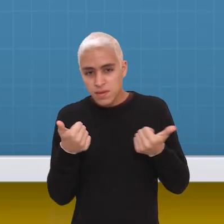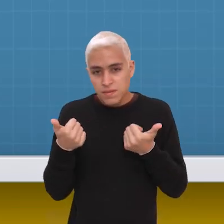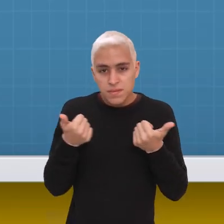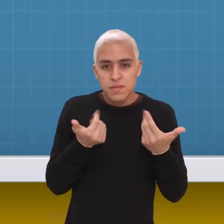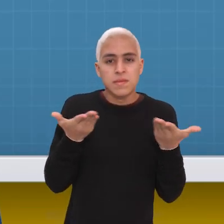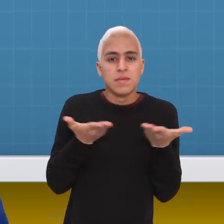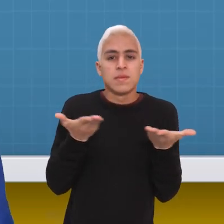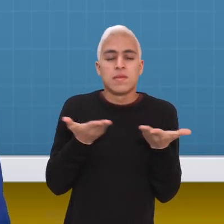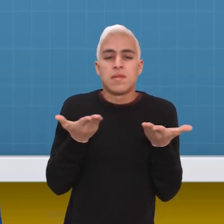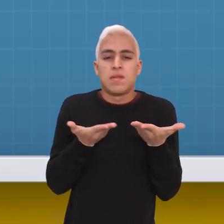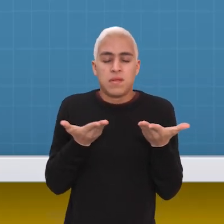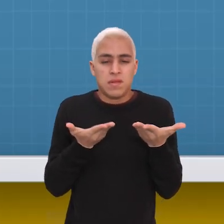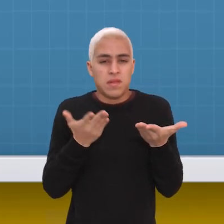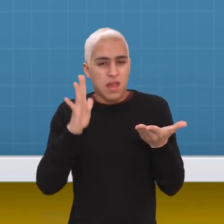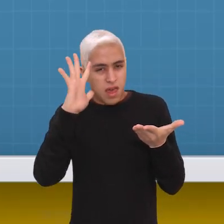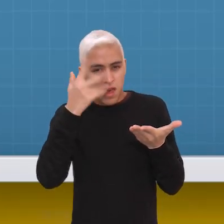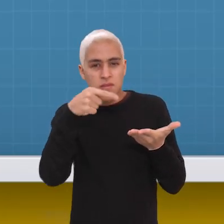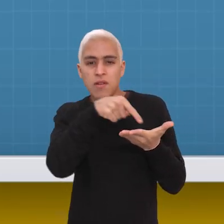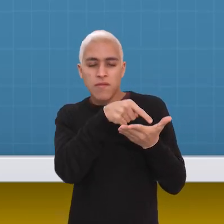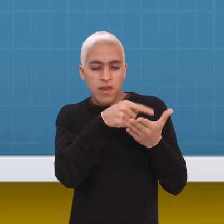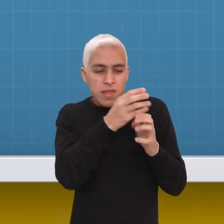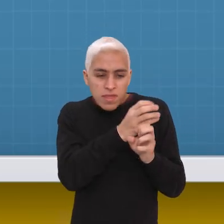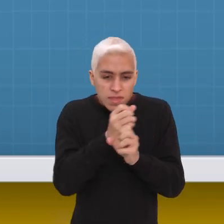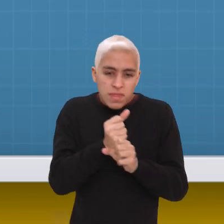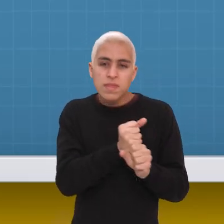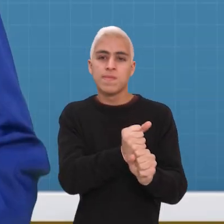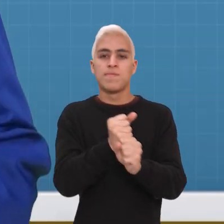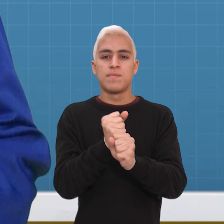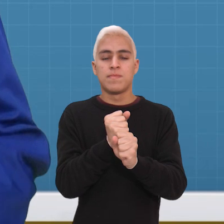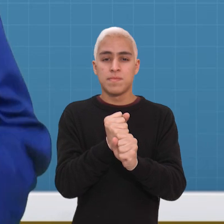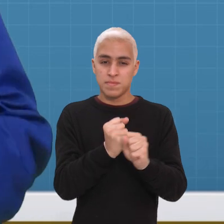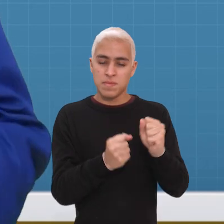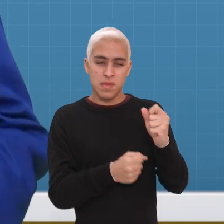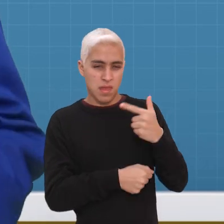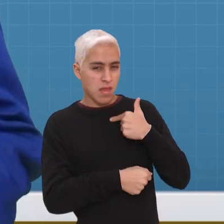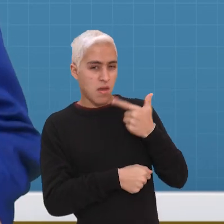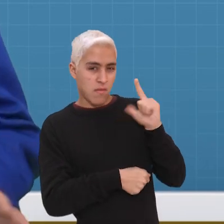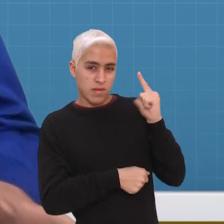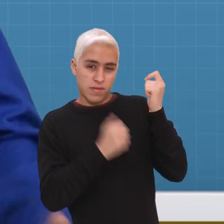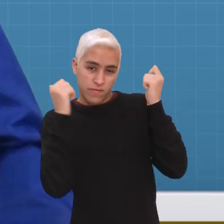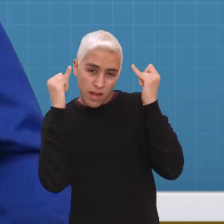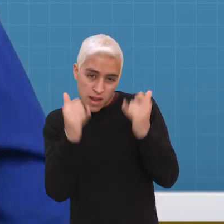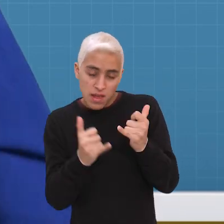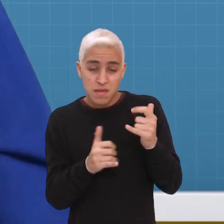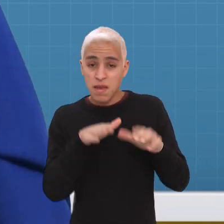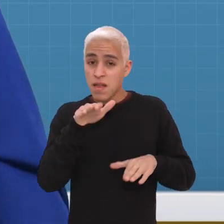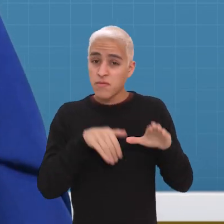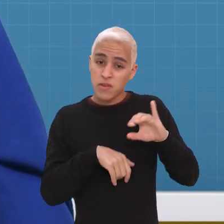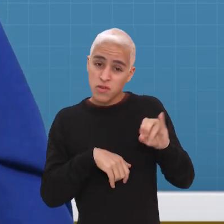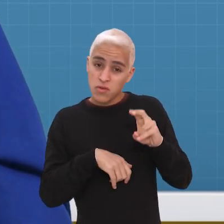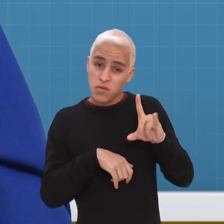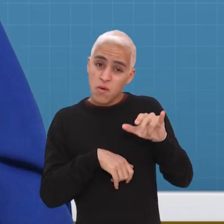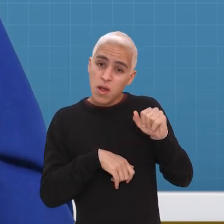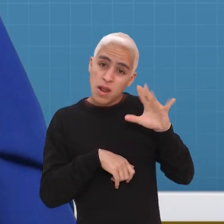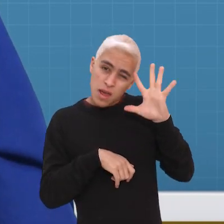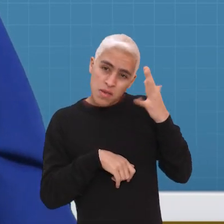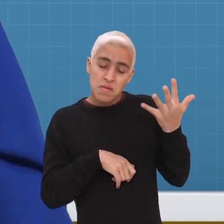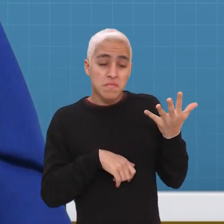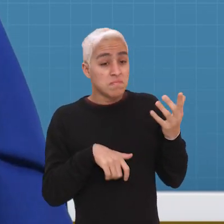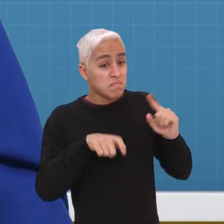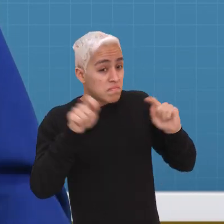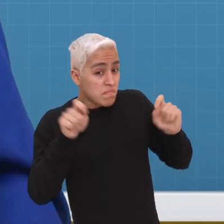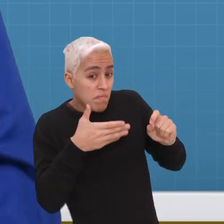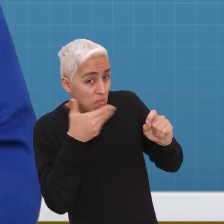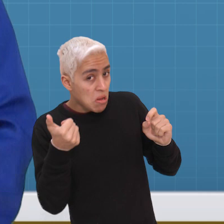Muito bem, vamos à resolução desse problema. Eu disse, Juliana resolveu, de repente eu não sei se foi a melhor